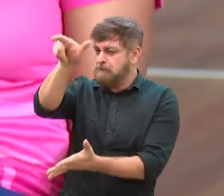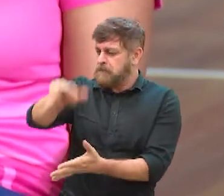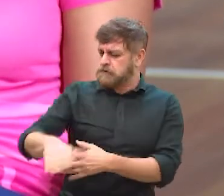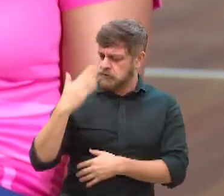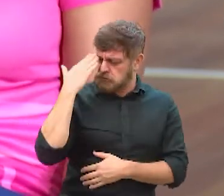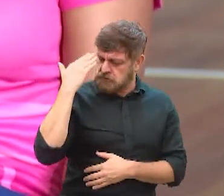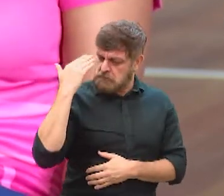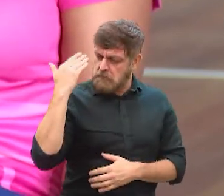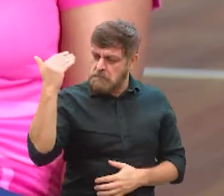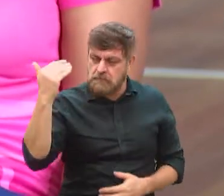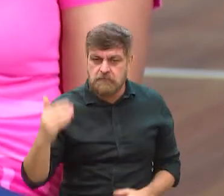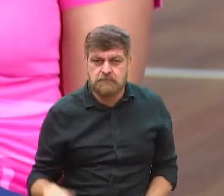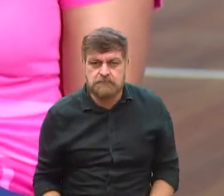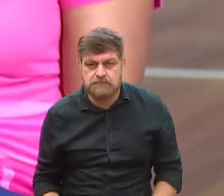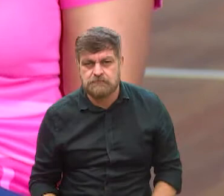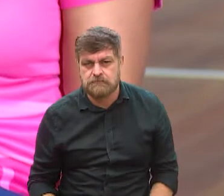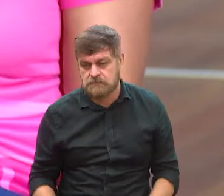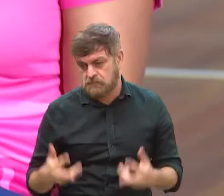né? Talvez como foi